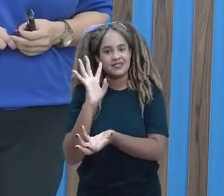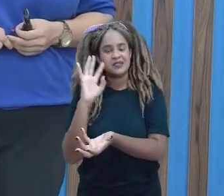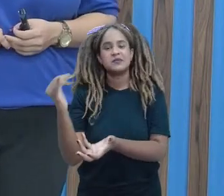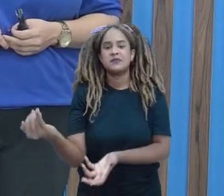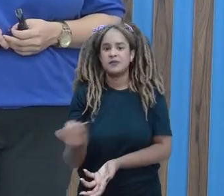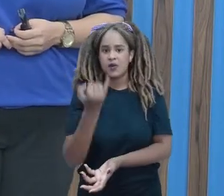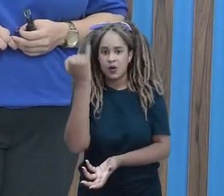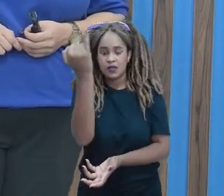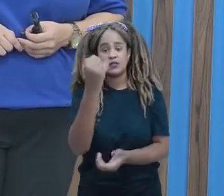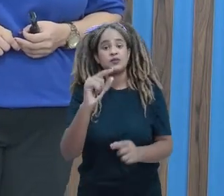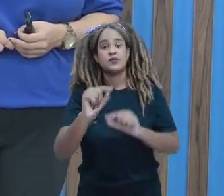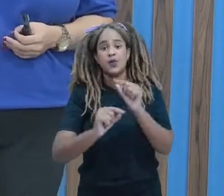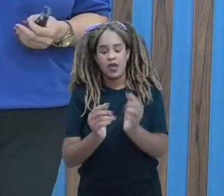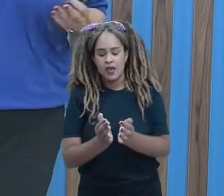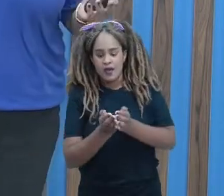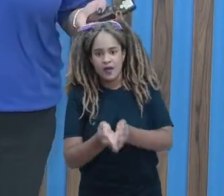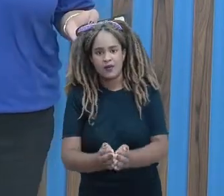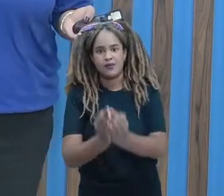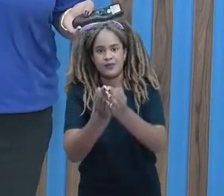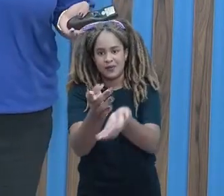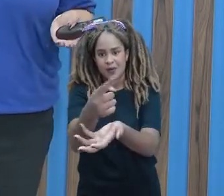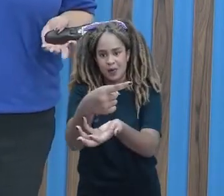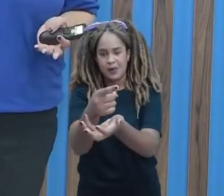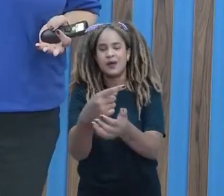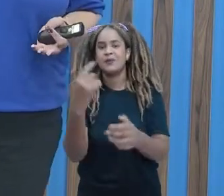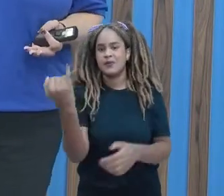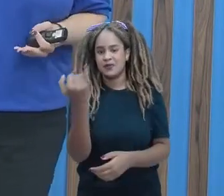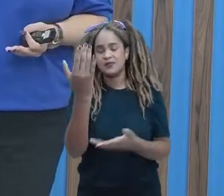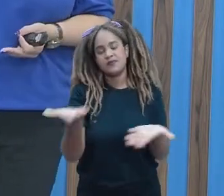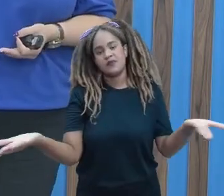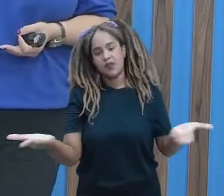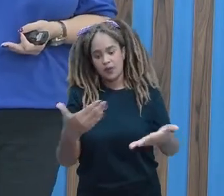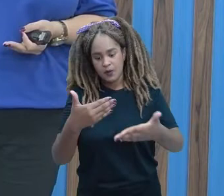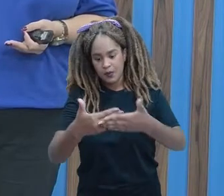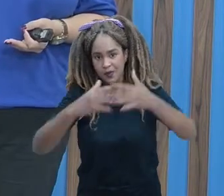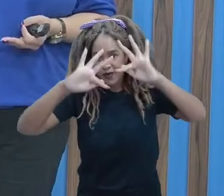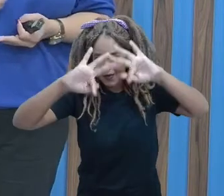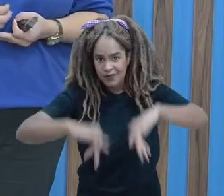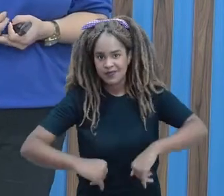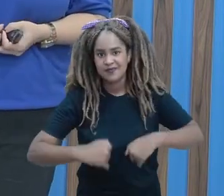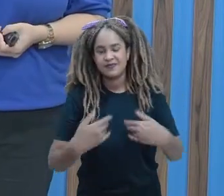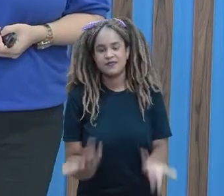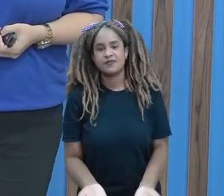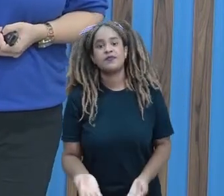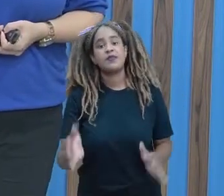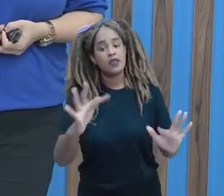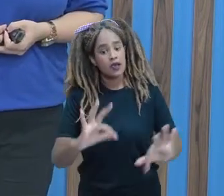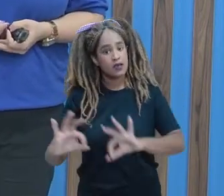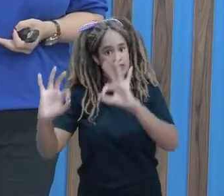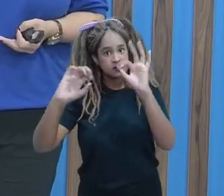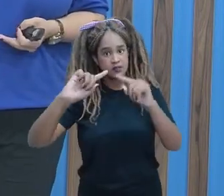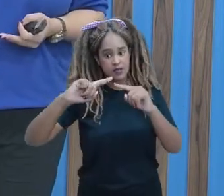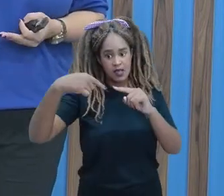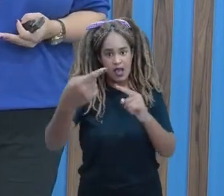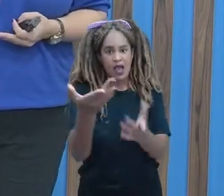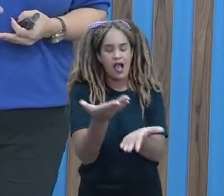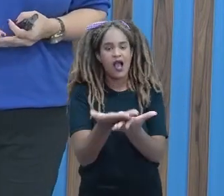fundamental para a navegação. Vou ficando por aqui, queridos. Olhe, assistam a próxima aula,